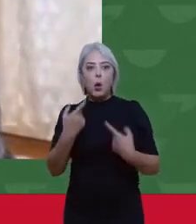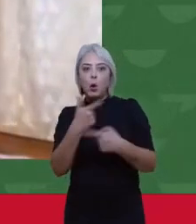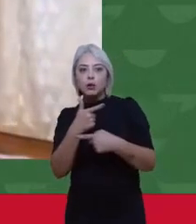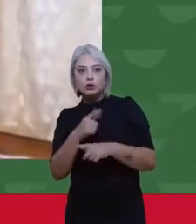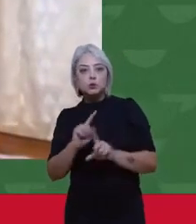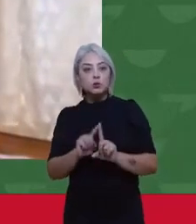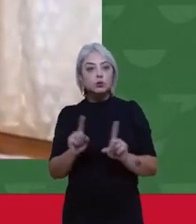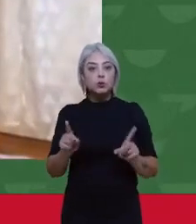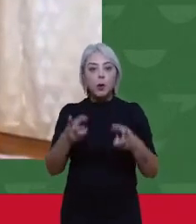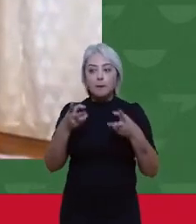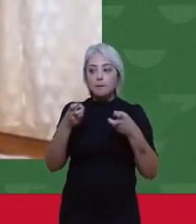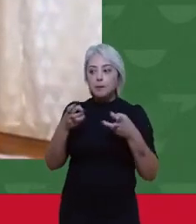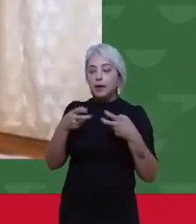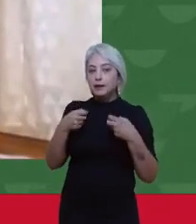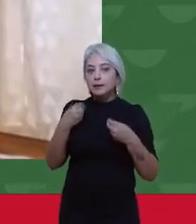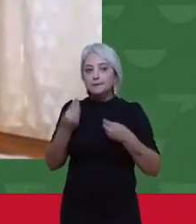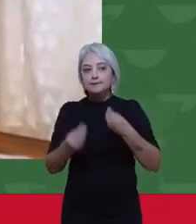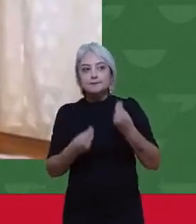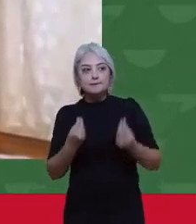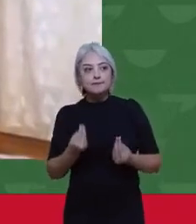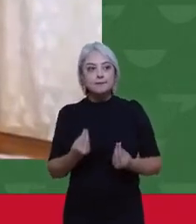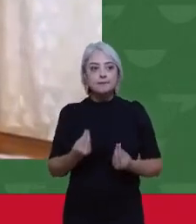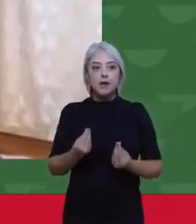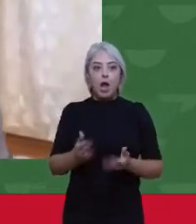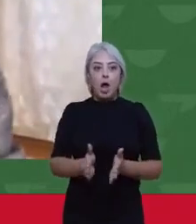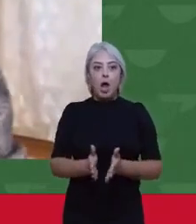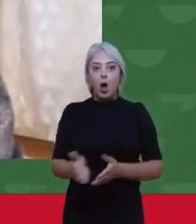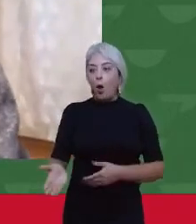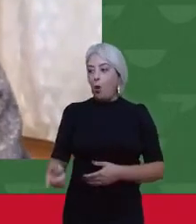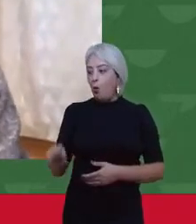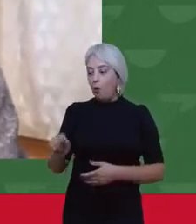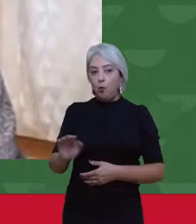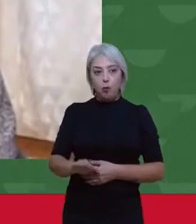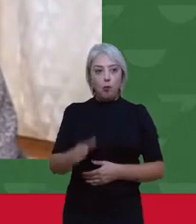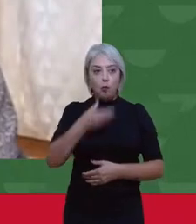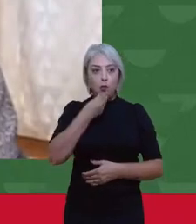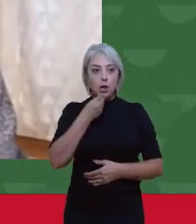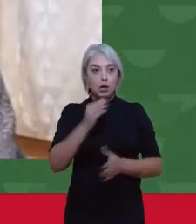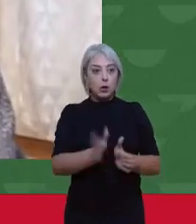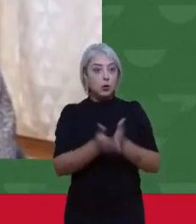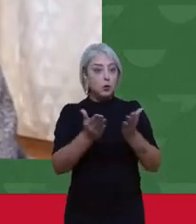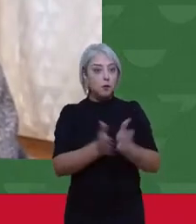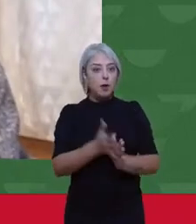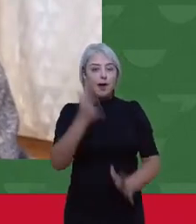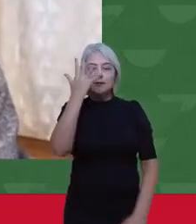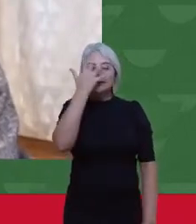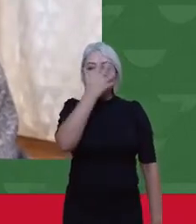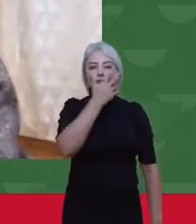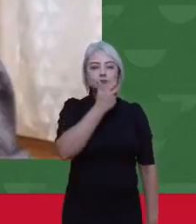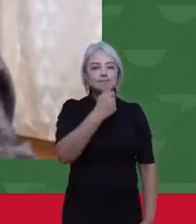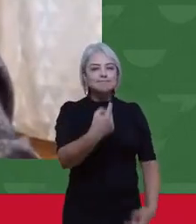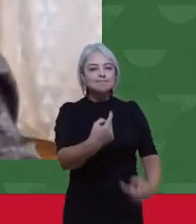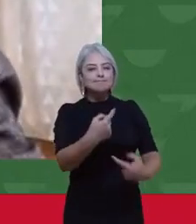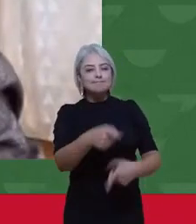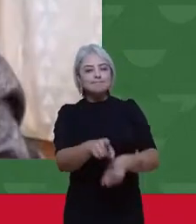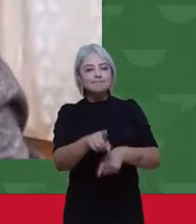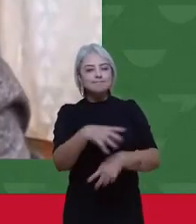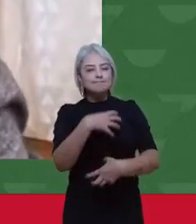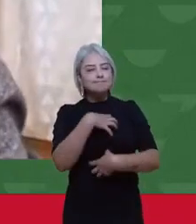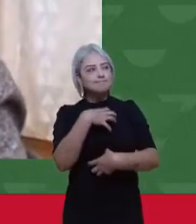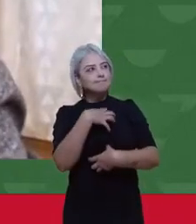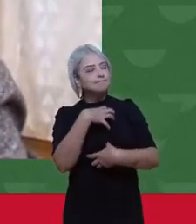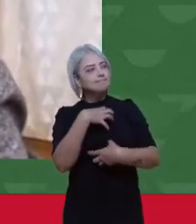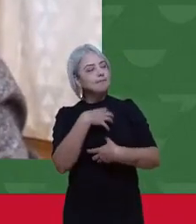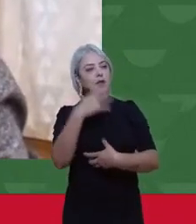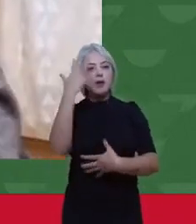todas as expectativas em relação a um garoto pobre, vindo da pobreza, né? A beleza sempre me provocou. Eu sempre tive uma provocação com